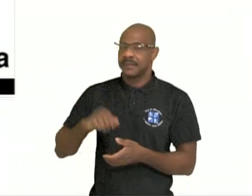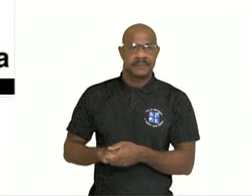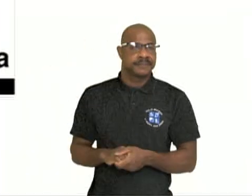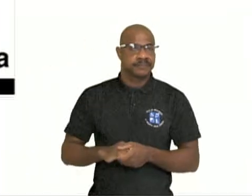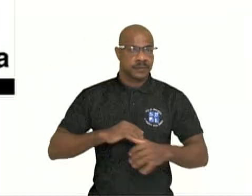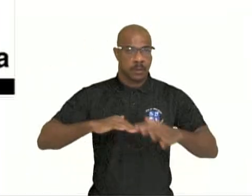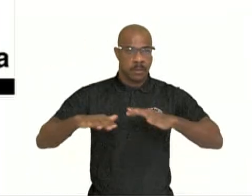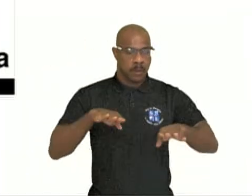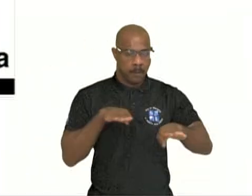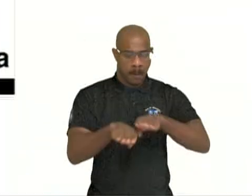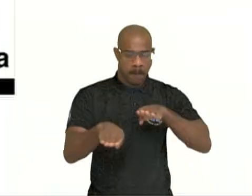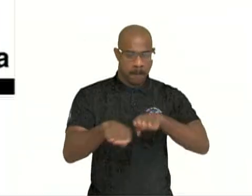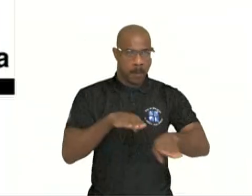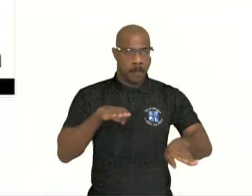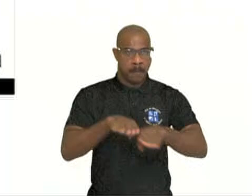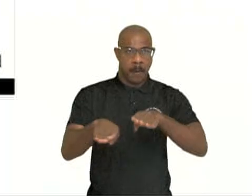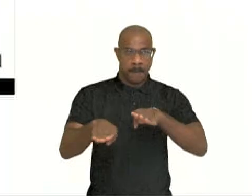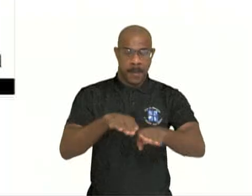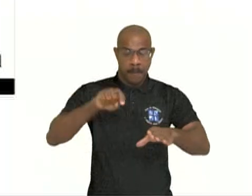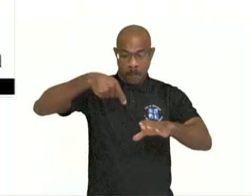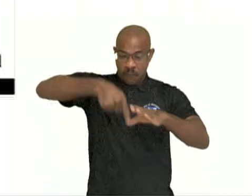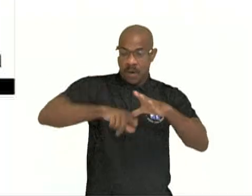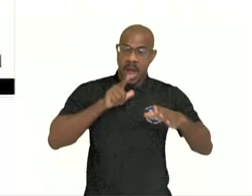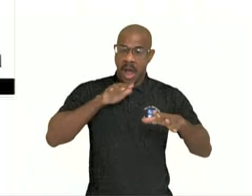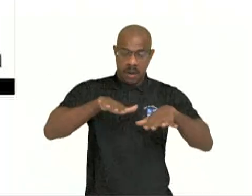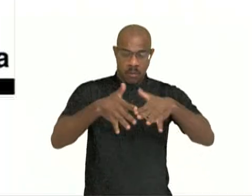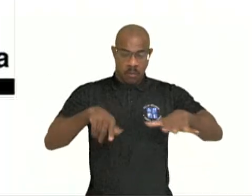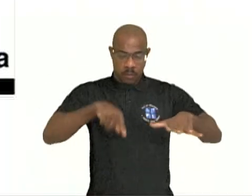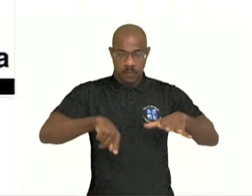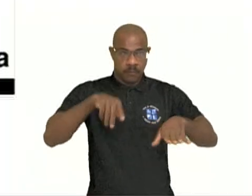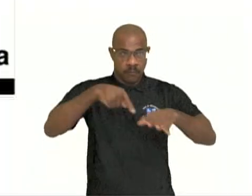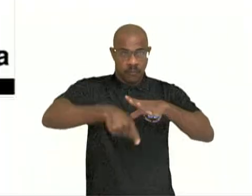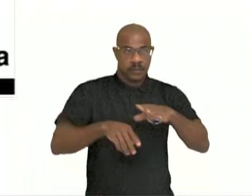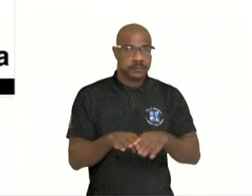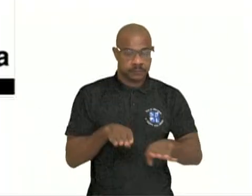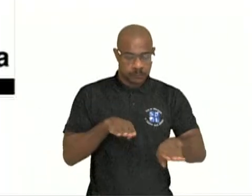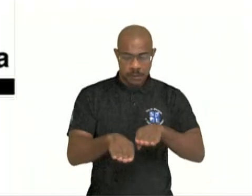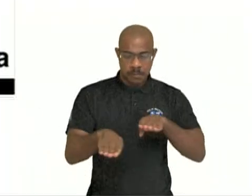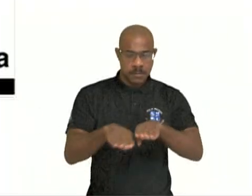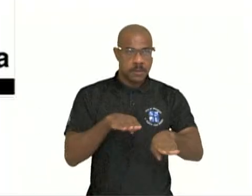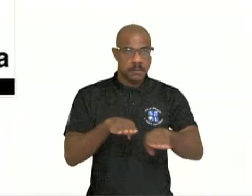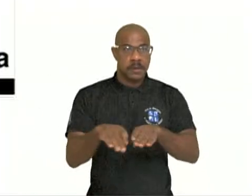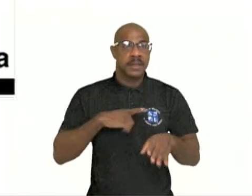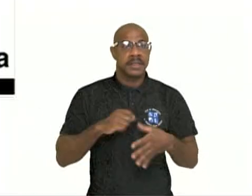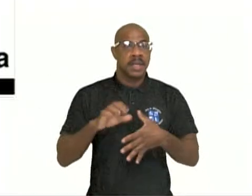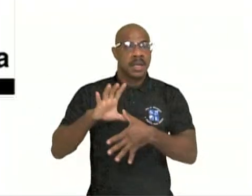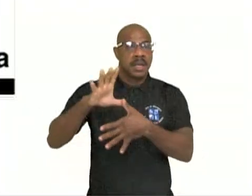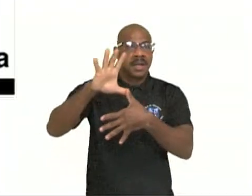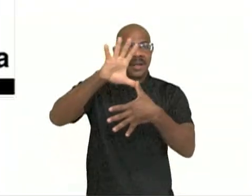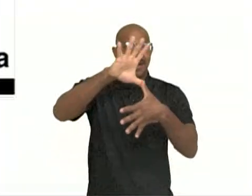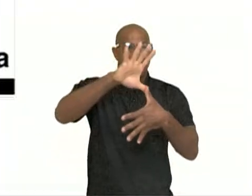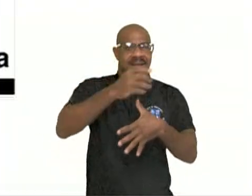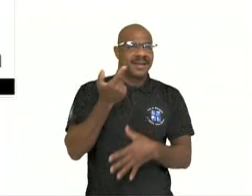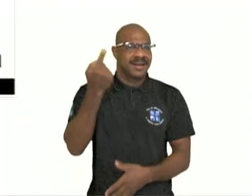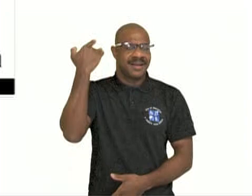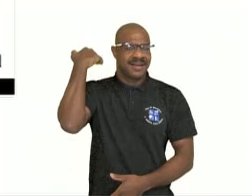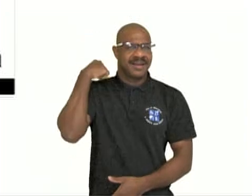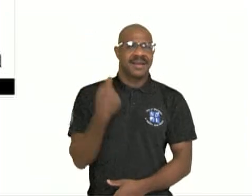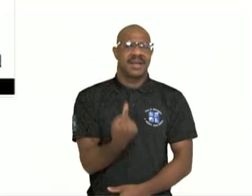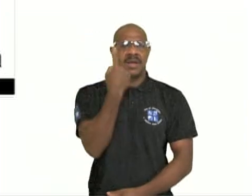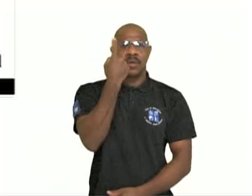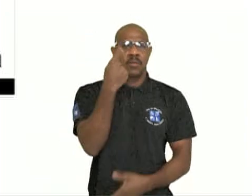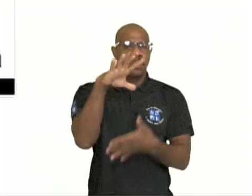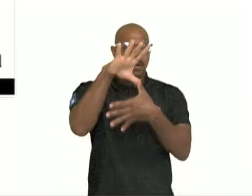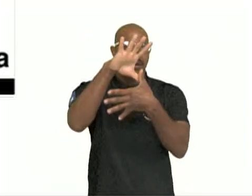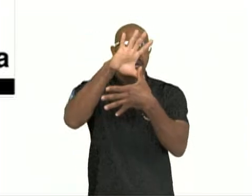se movimentando, nós vamos ter ali os continentes que eram um só lá no início, chamado de